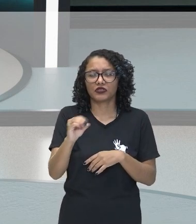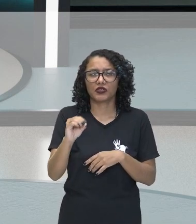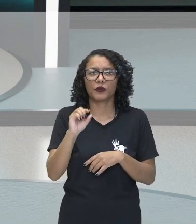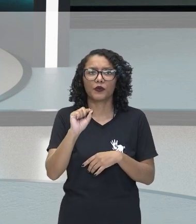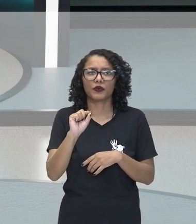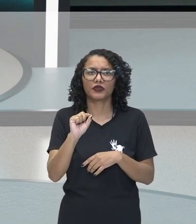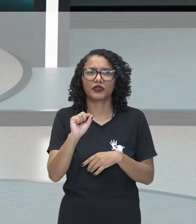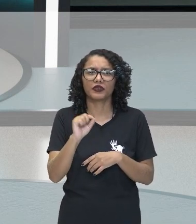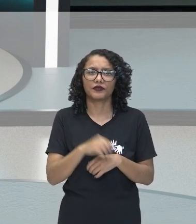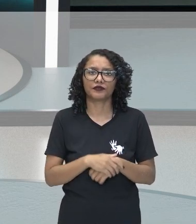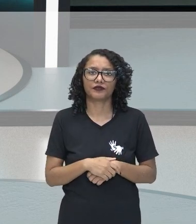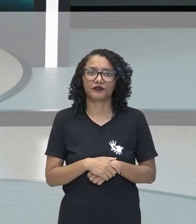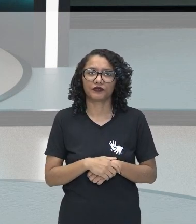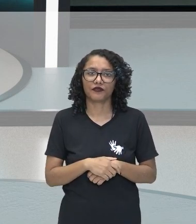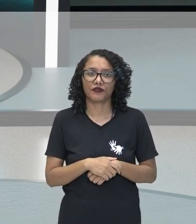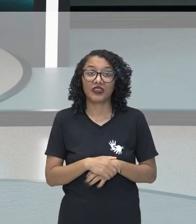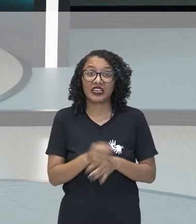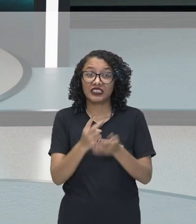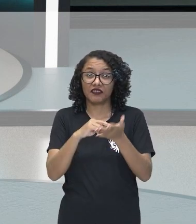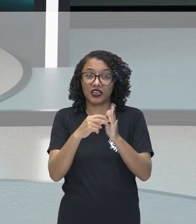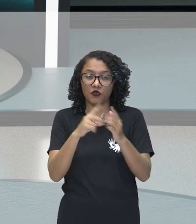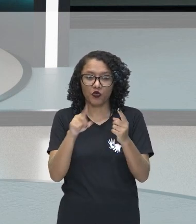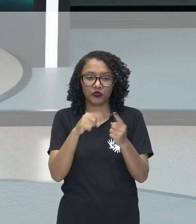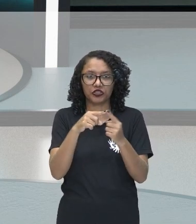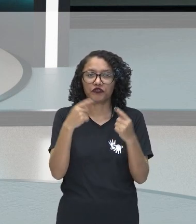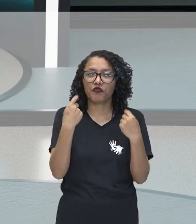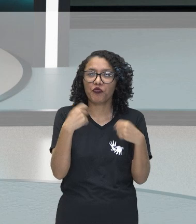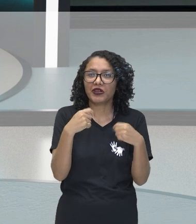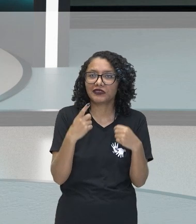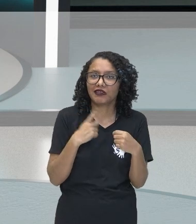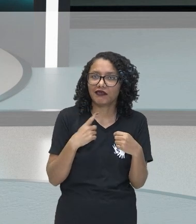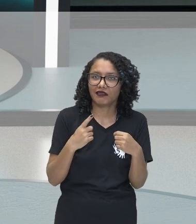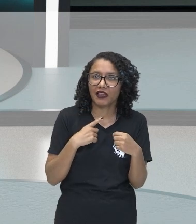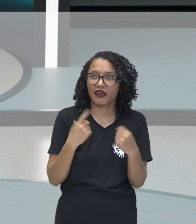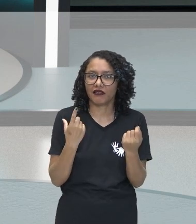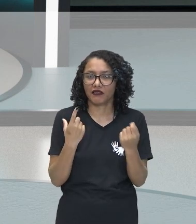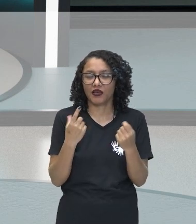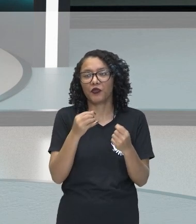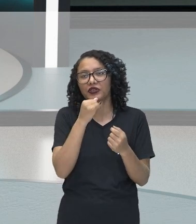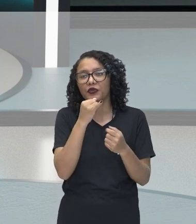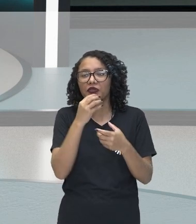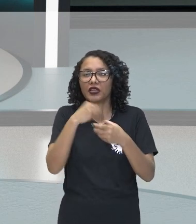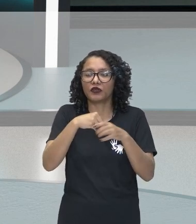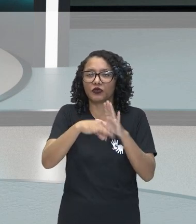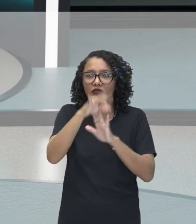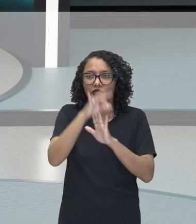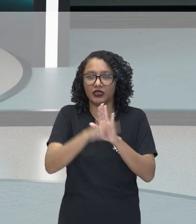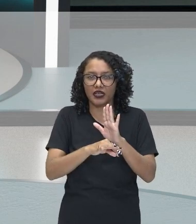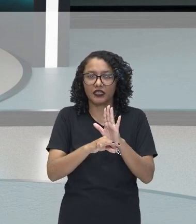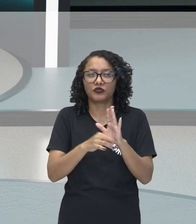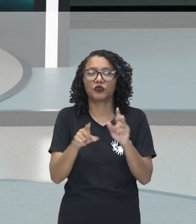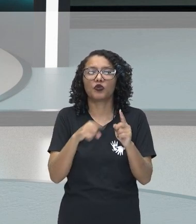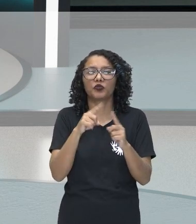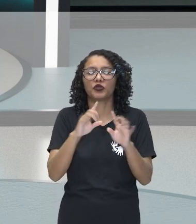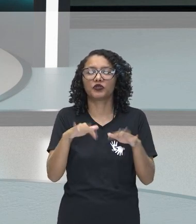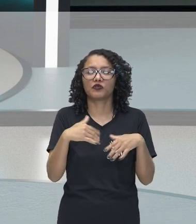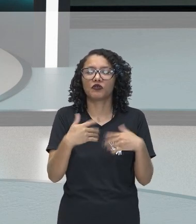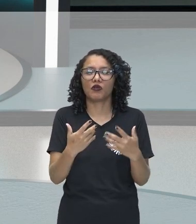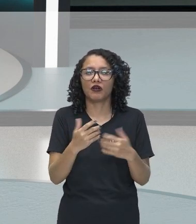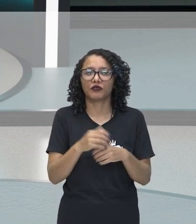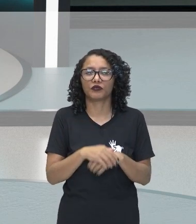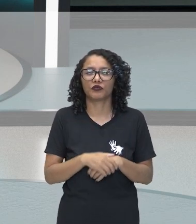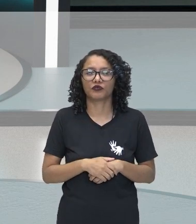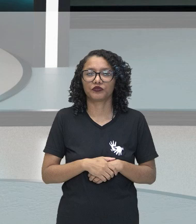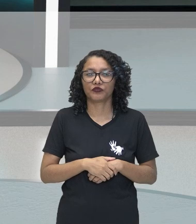que ela precisa cumprir alguma coisa dentro de um texto. Então, dentro do texto, tem a função de modificar, ou